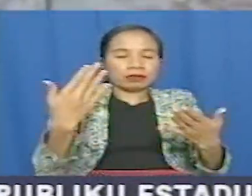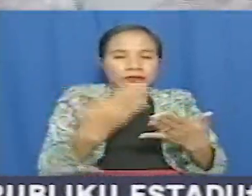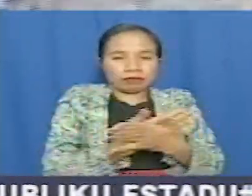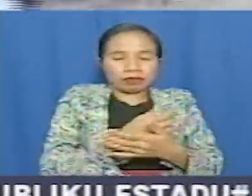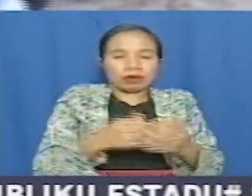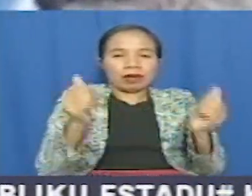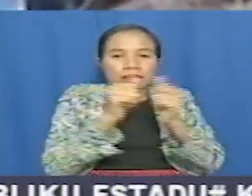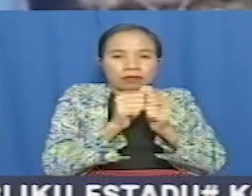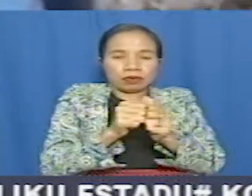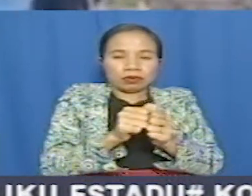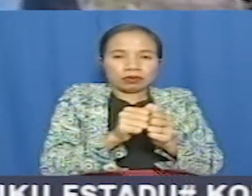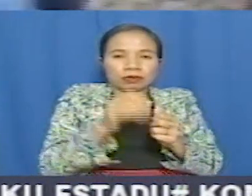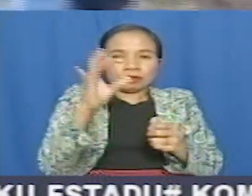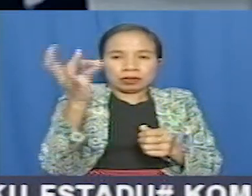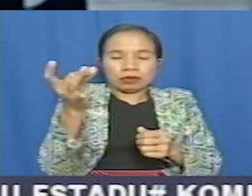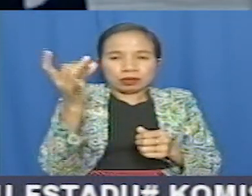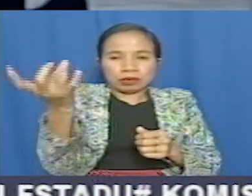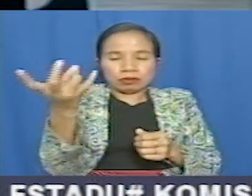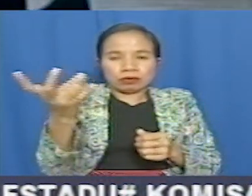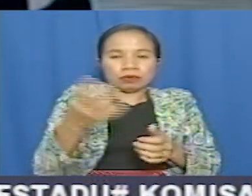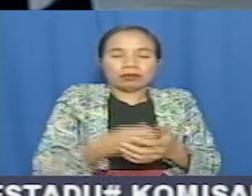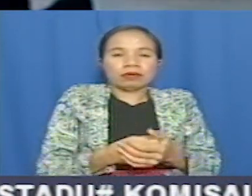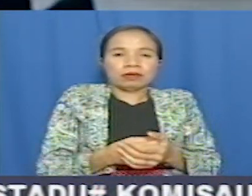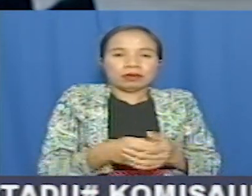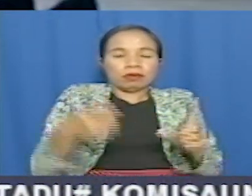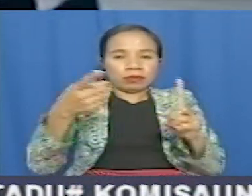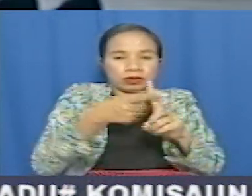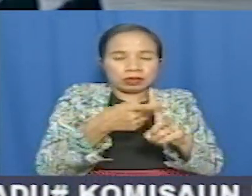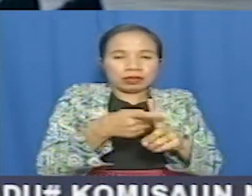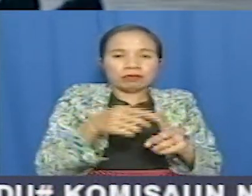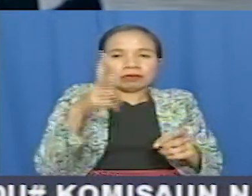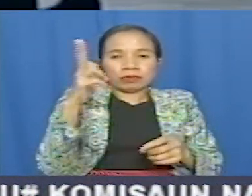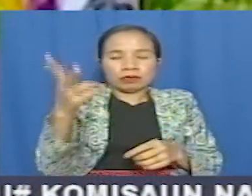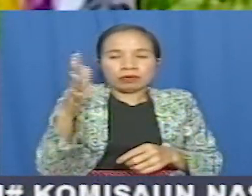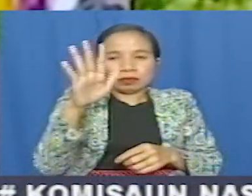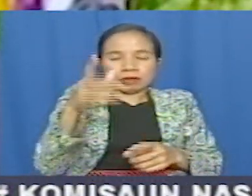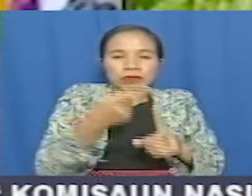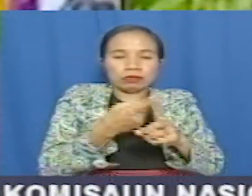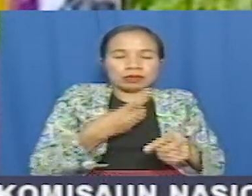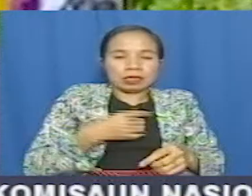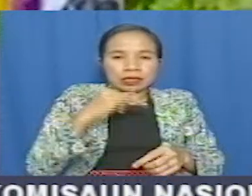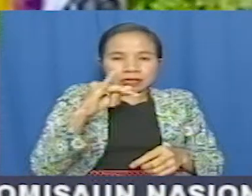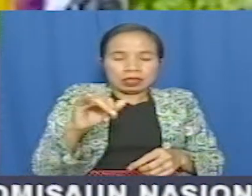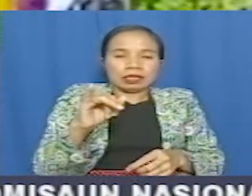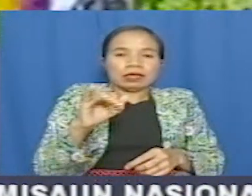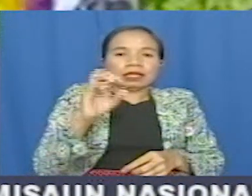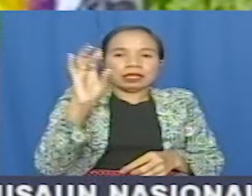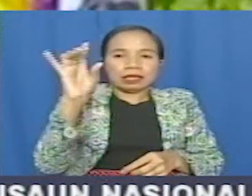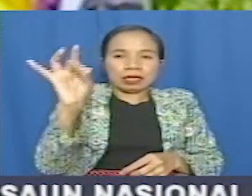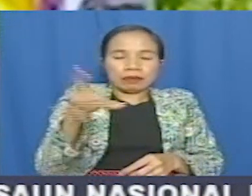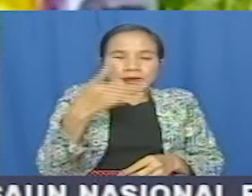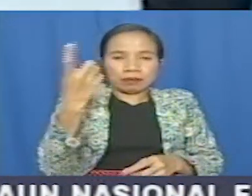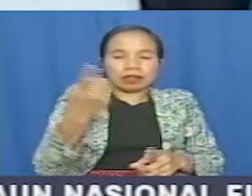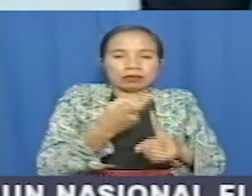COVID-19 hamudu nain hitunulu. Positif hirak ne nain tolunulu resin lima husi dili sanulu resin walu